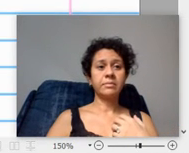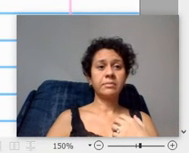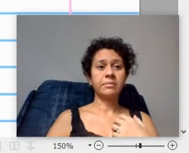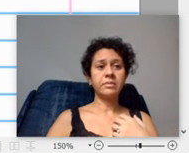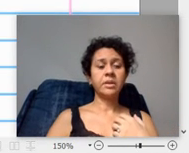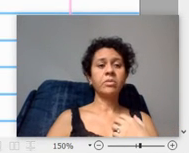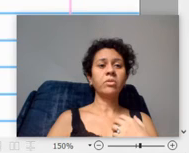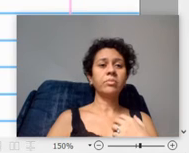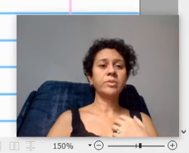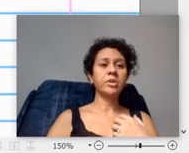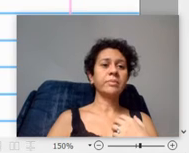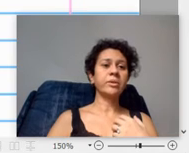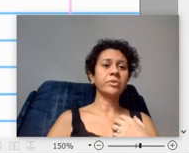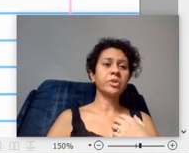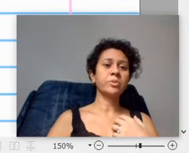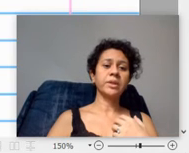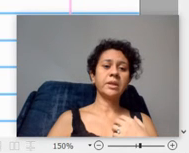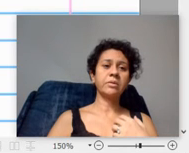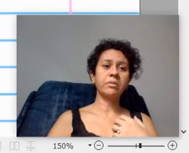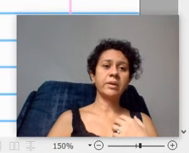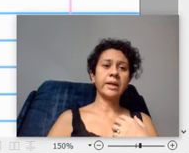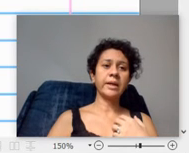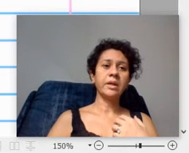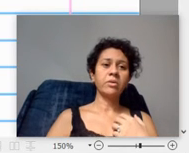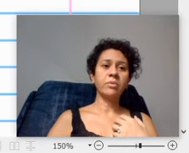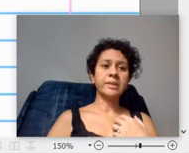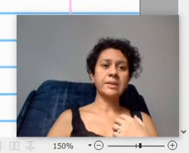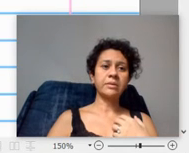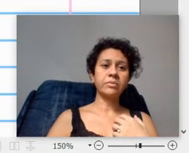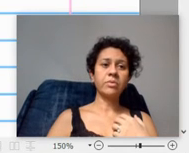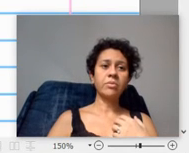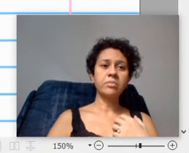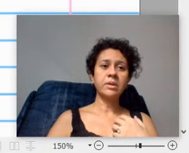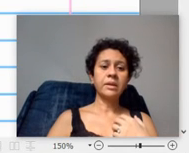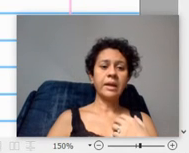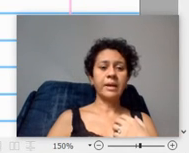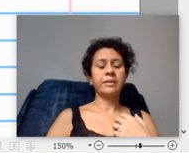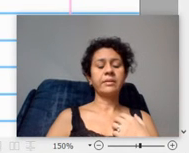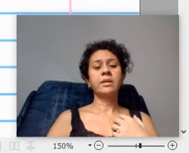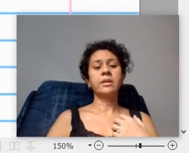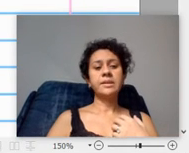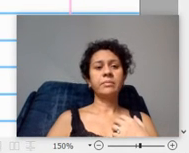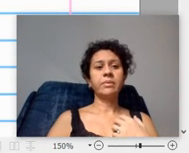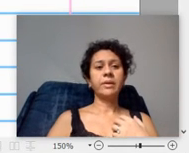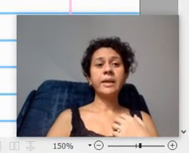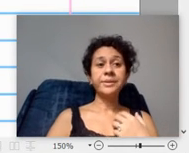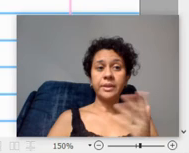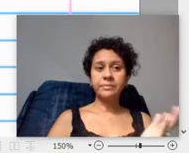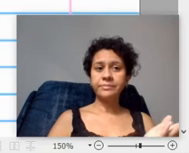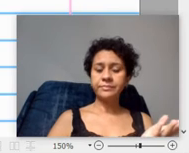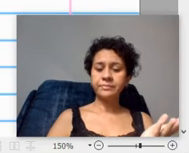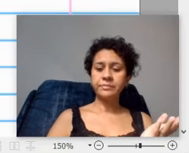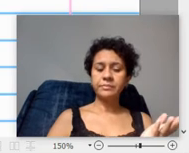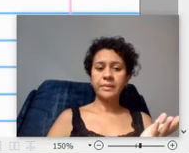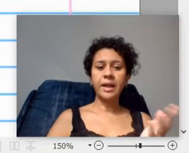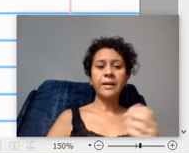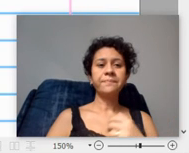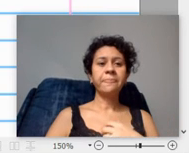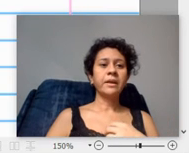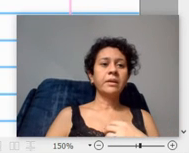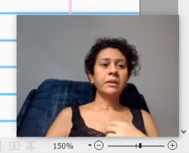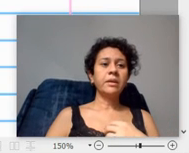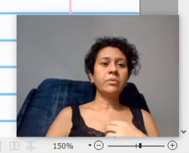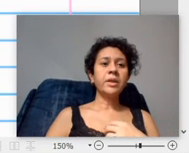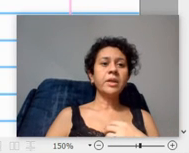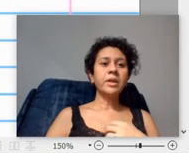A. Que nome de animal a gente poderia colocar começado com A? Por exemplo, aranha,